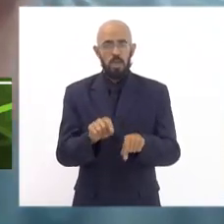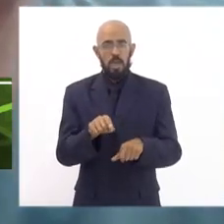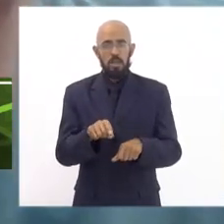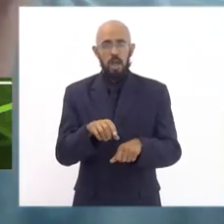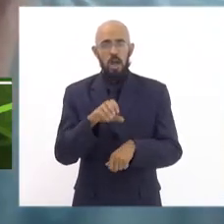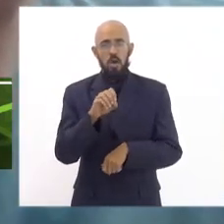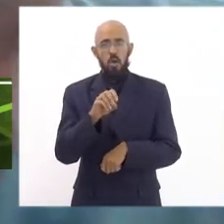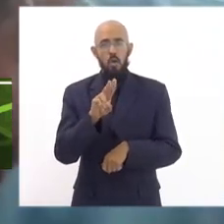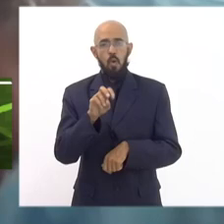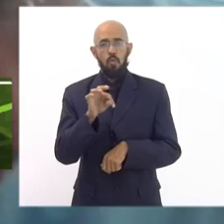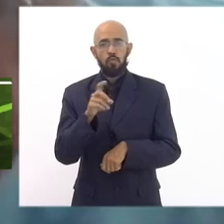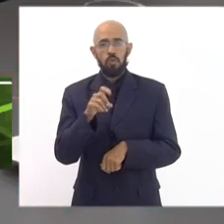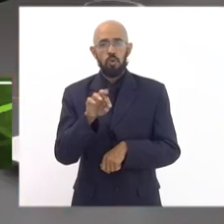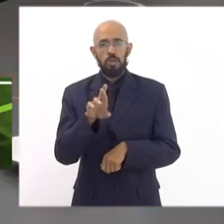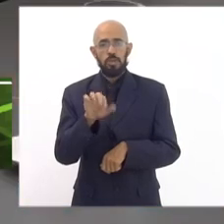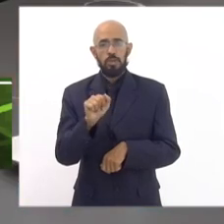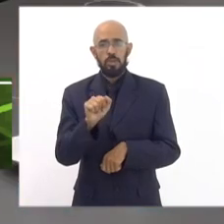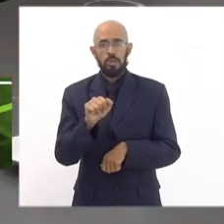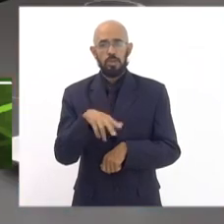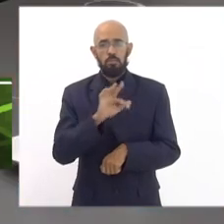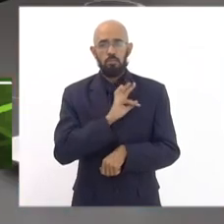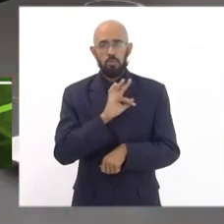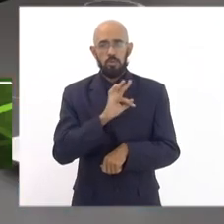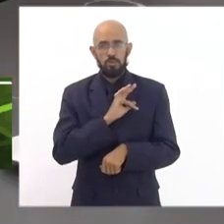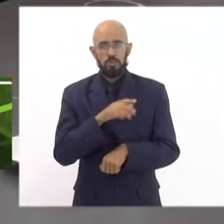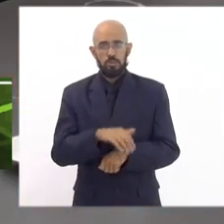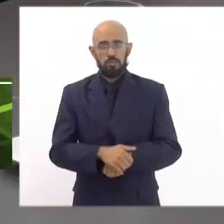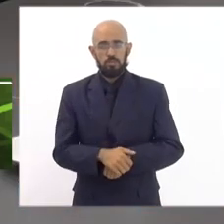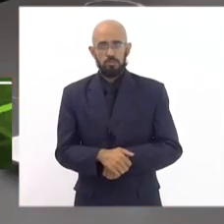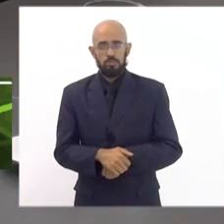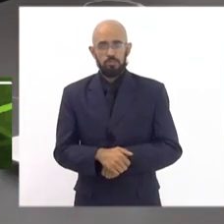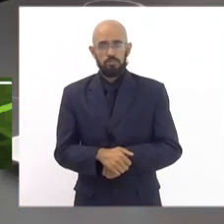Então, o deputado Luiz Paulo retira de pauta como relator.